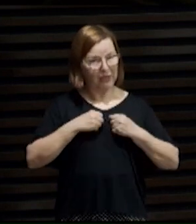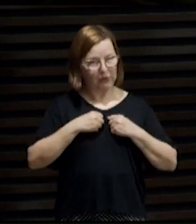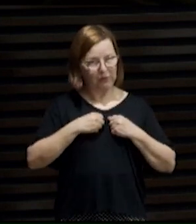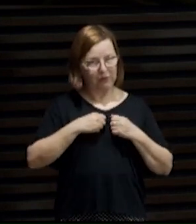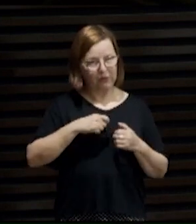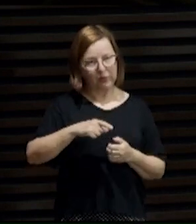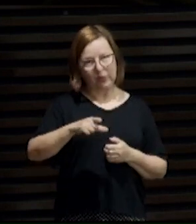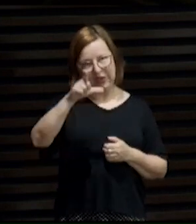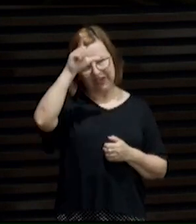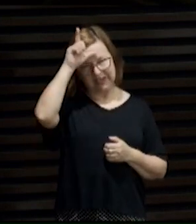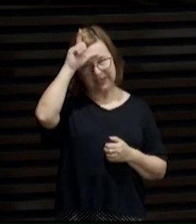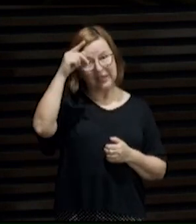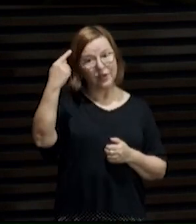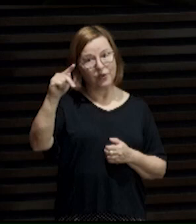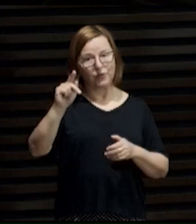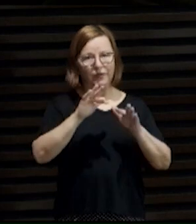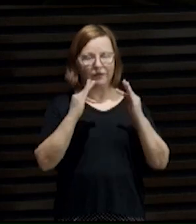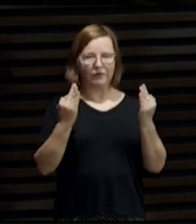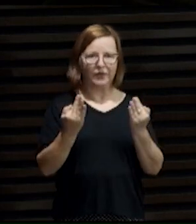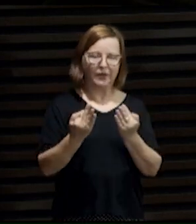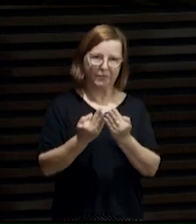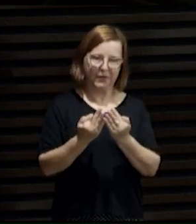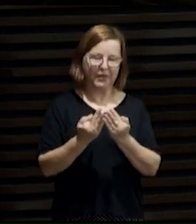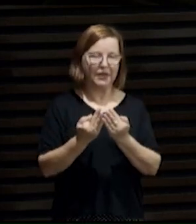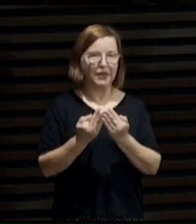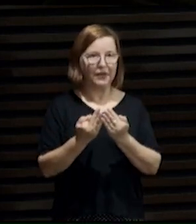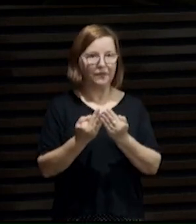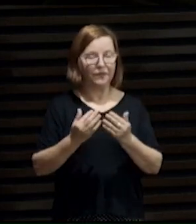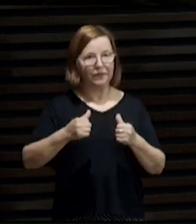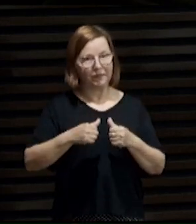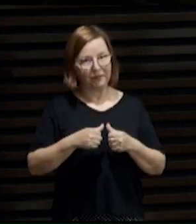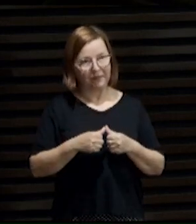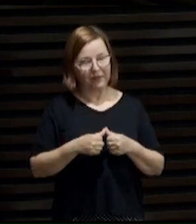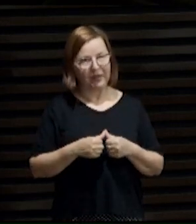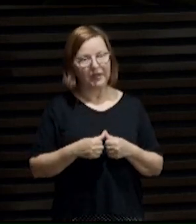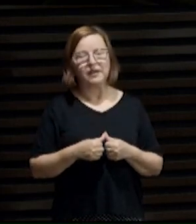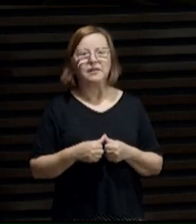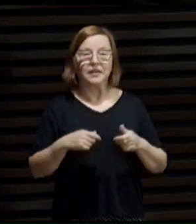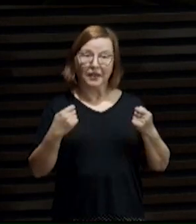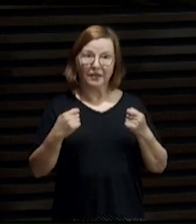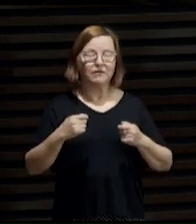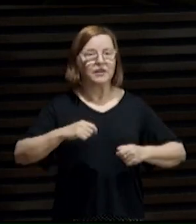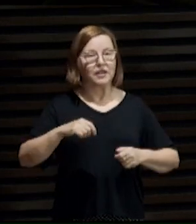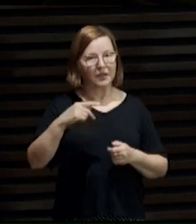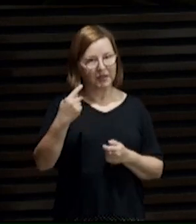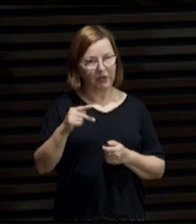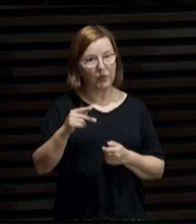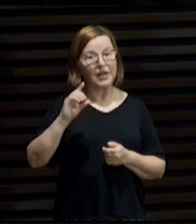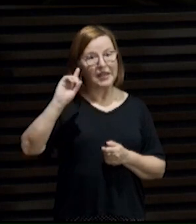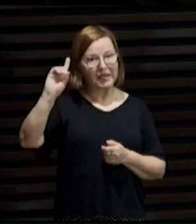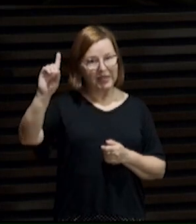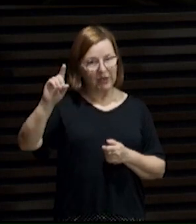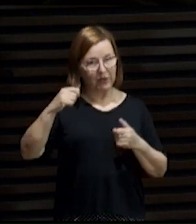casa nestes casos que eu acabei de citar, esta obrigação é sua. Deus precisa ser honrado